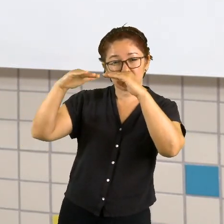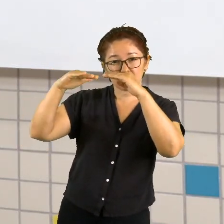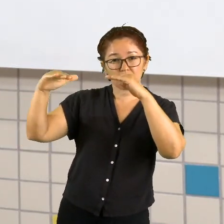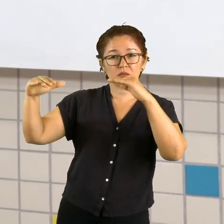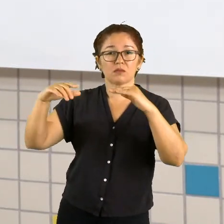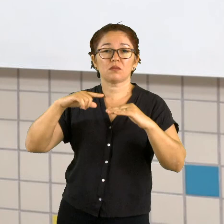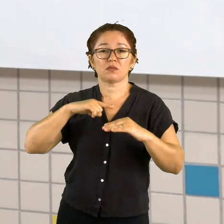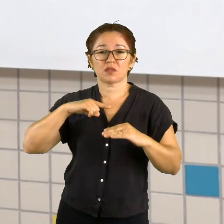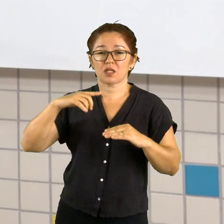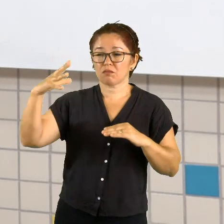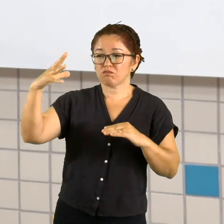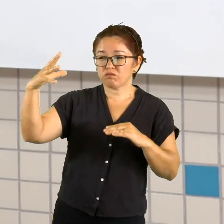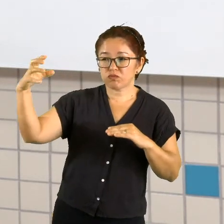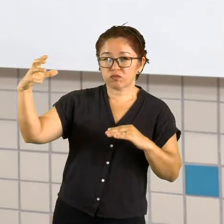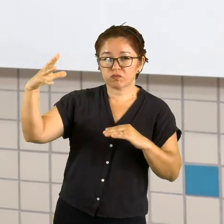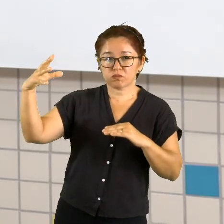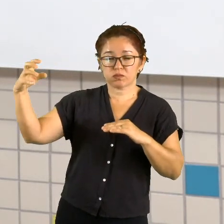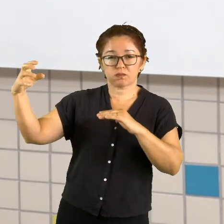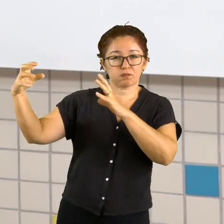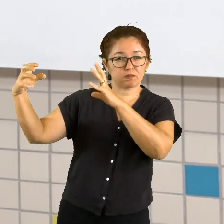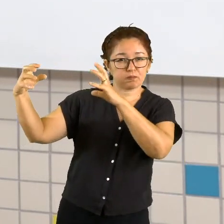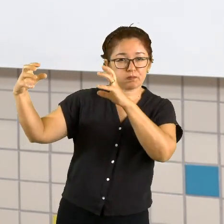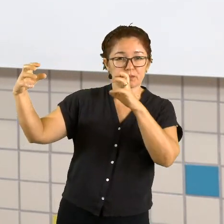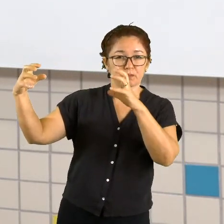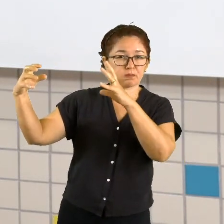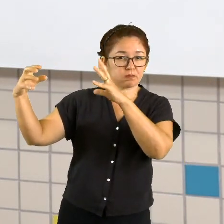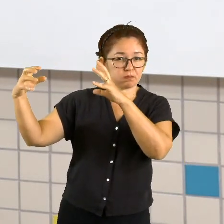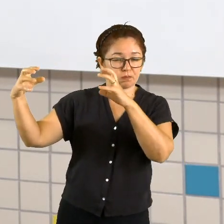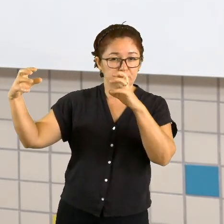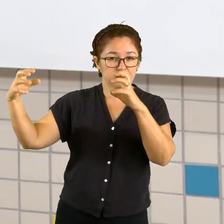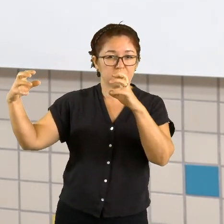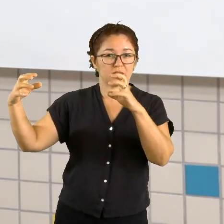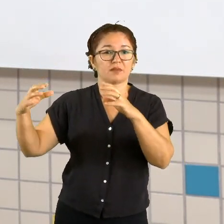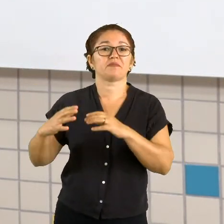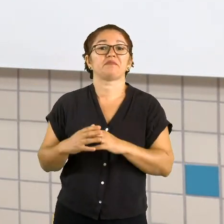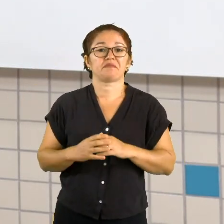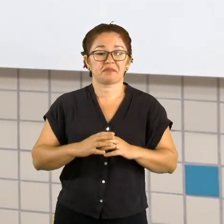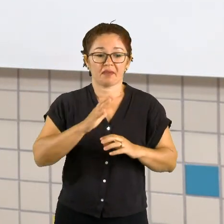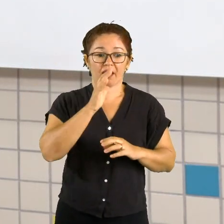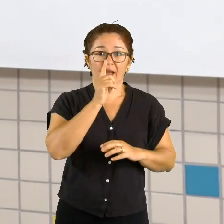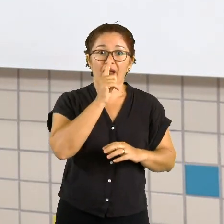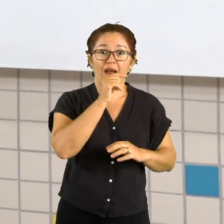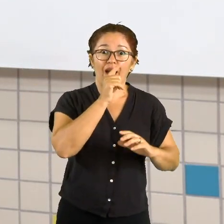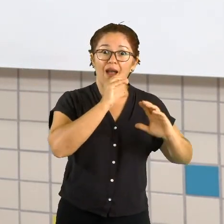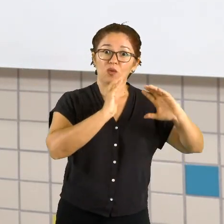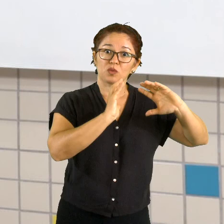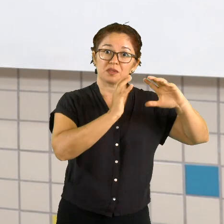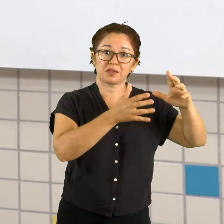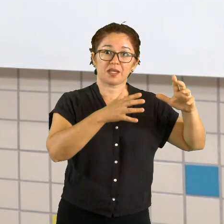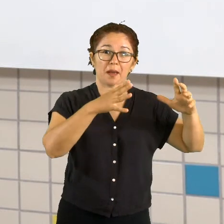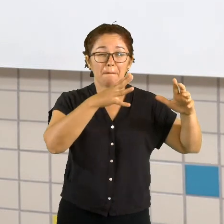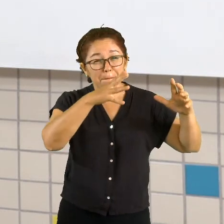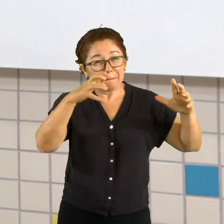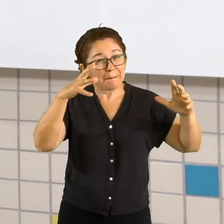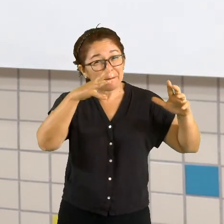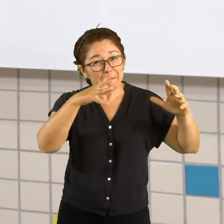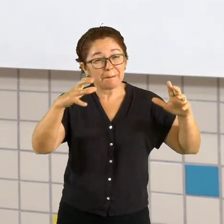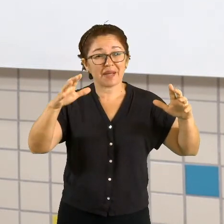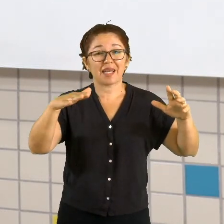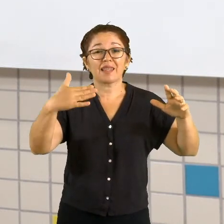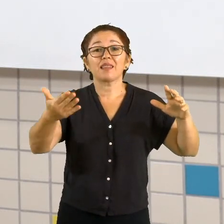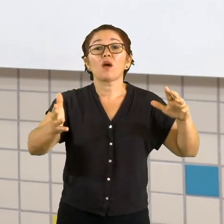gravitacionais puxando as águas, né, tanto a Lua como o Sol. E aí então as marés são mais